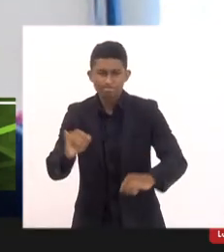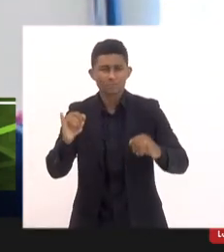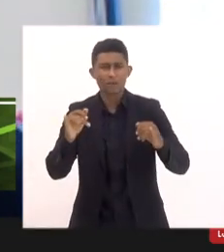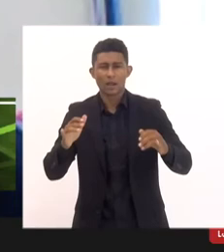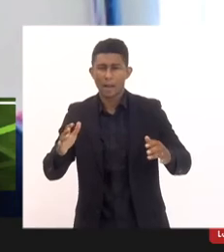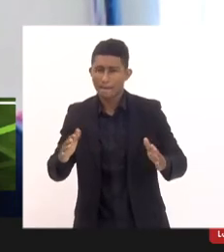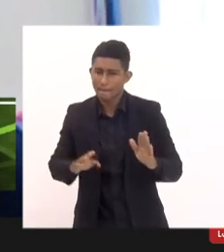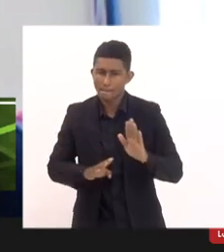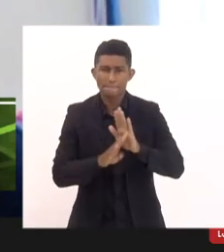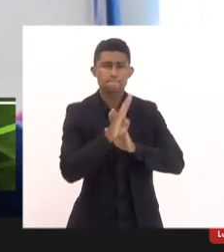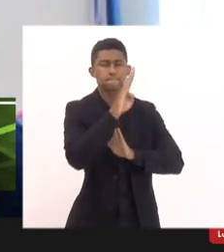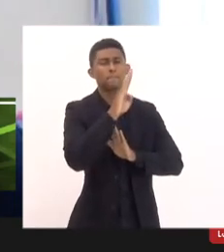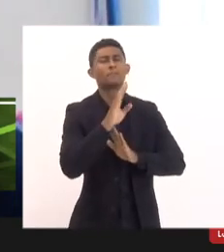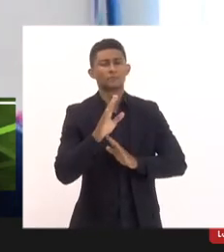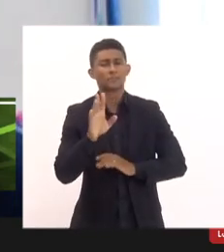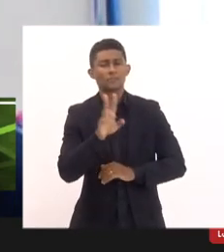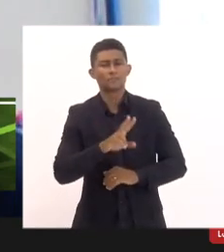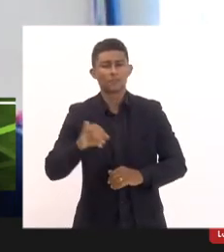proposta e vamos nos reunir,